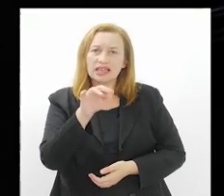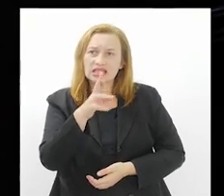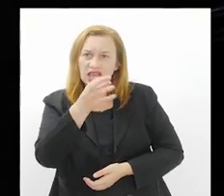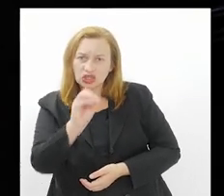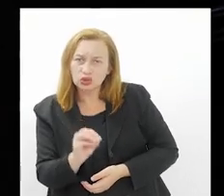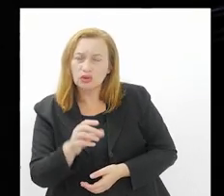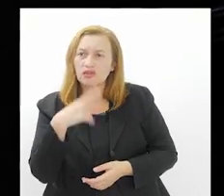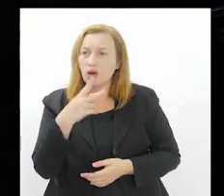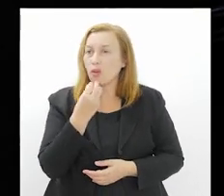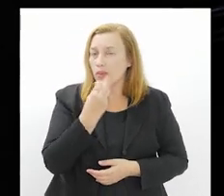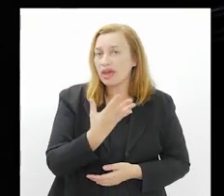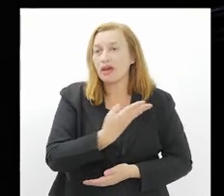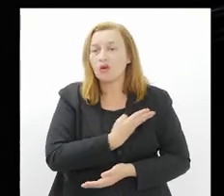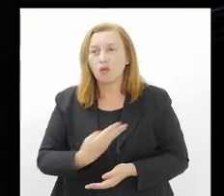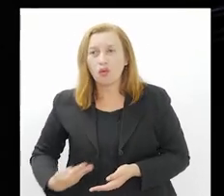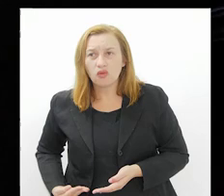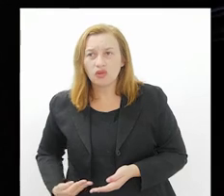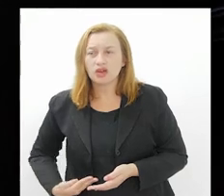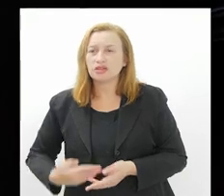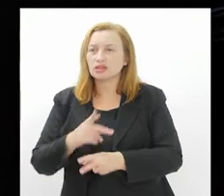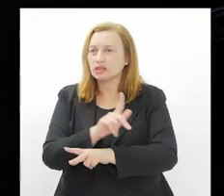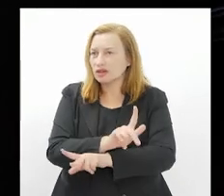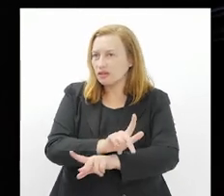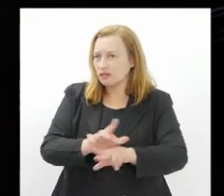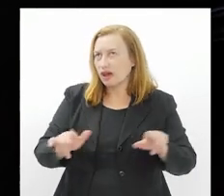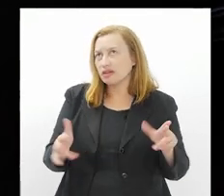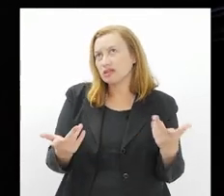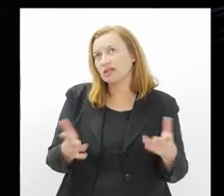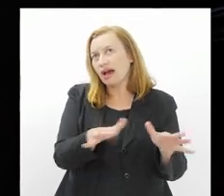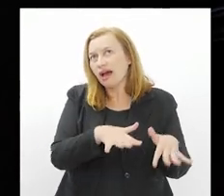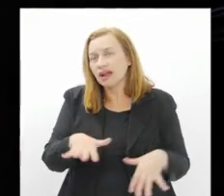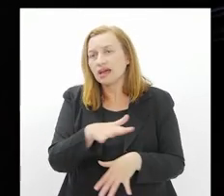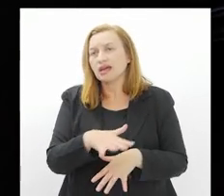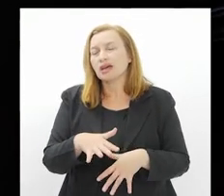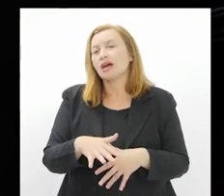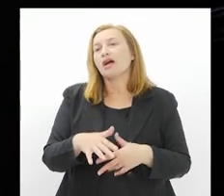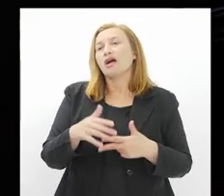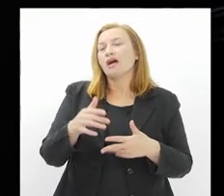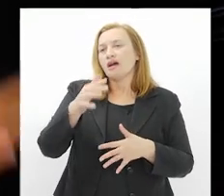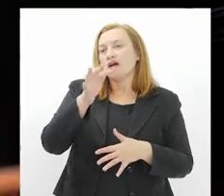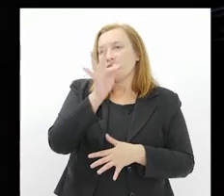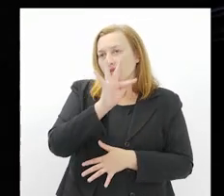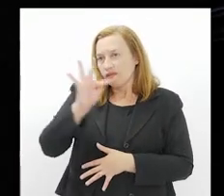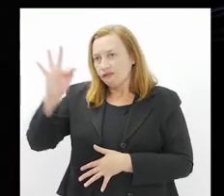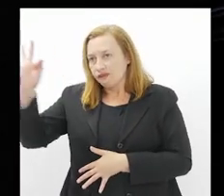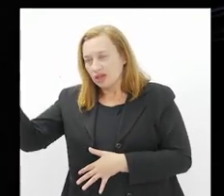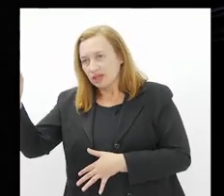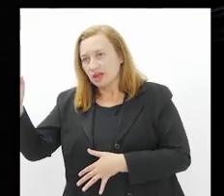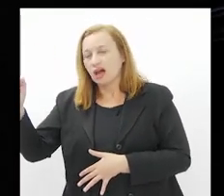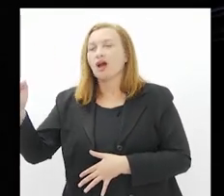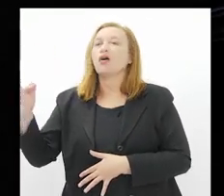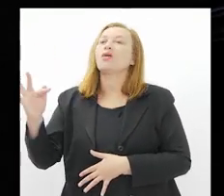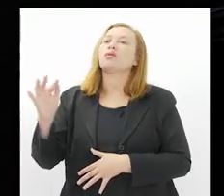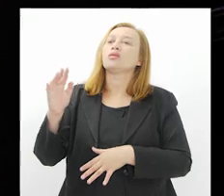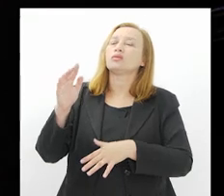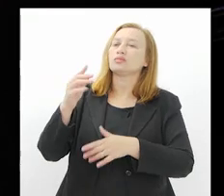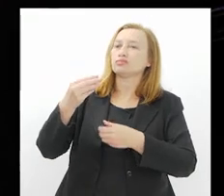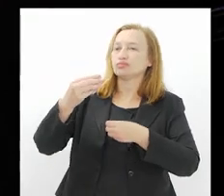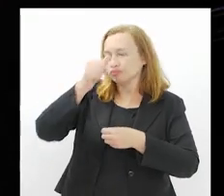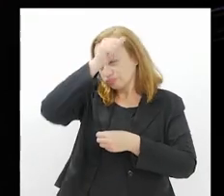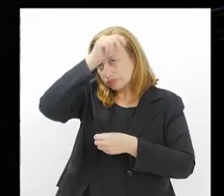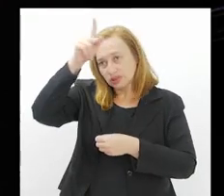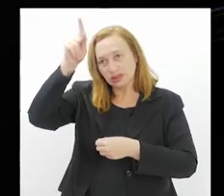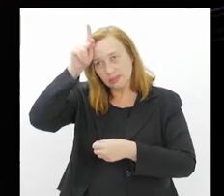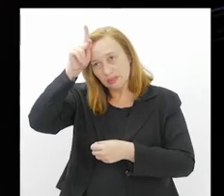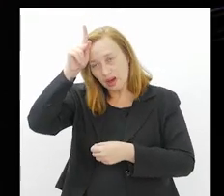né, o professor Alessandro falou muito corretamente, o governo tem, né, em várias esferas, federal, na municipal, tem tomado algumas